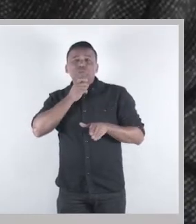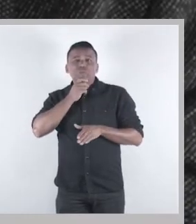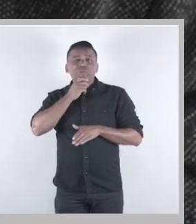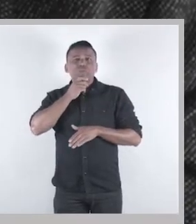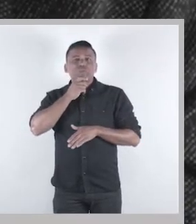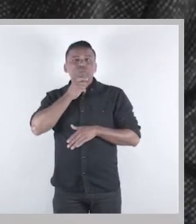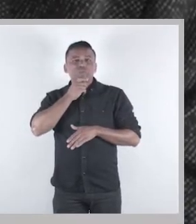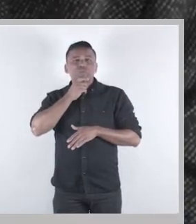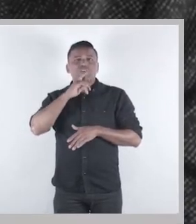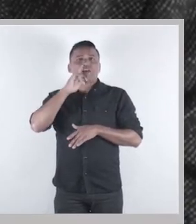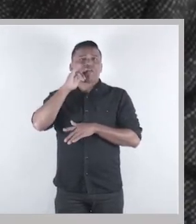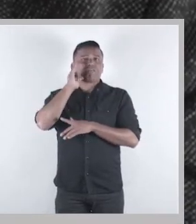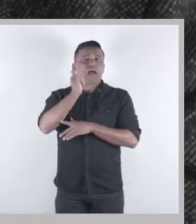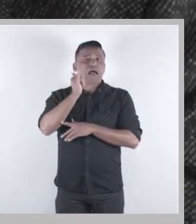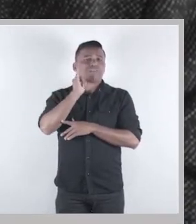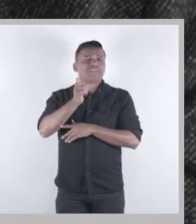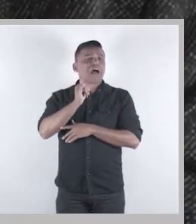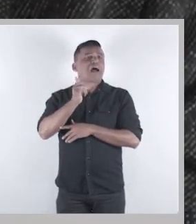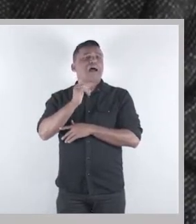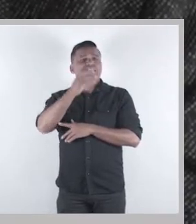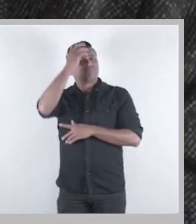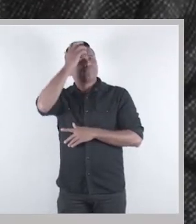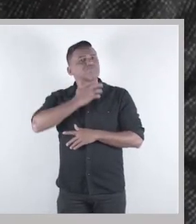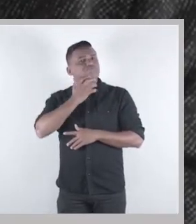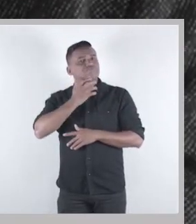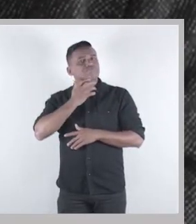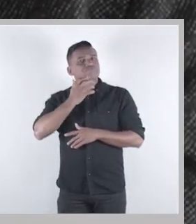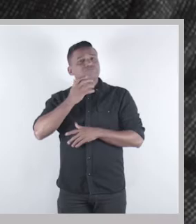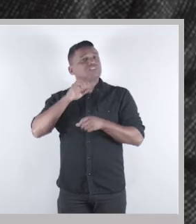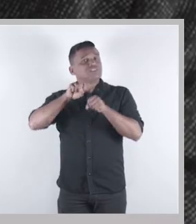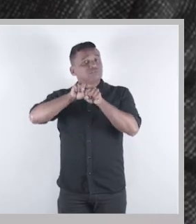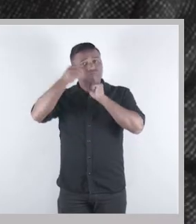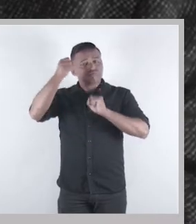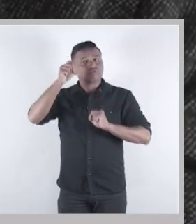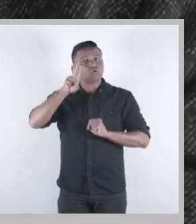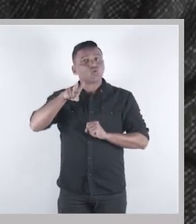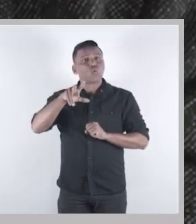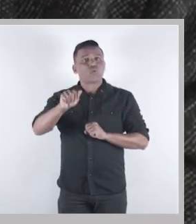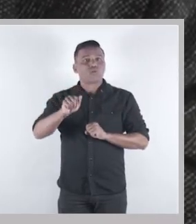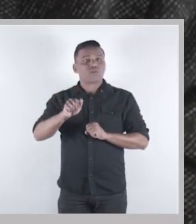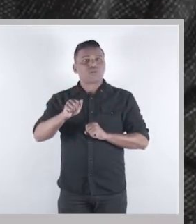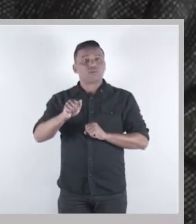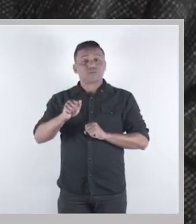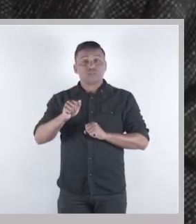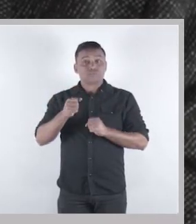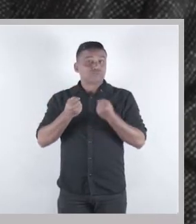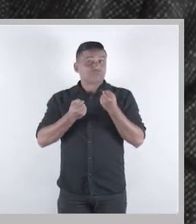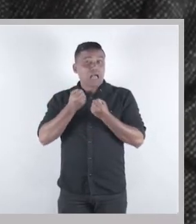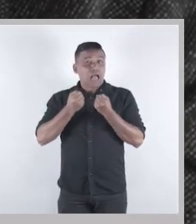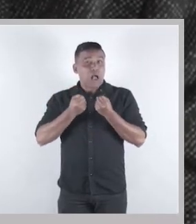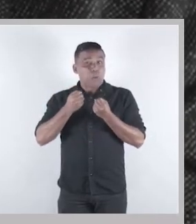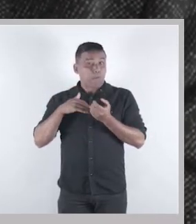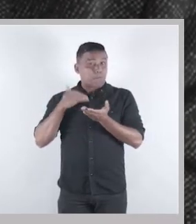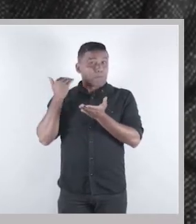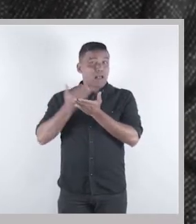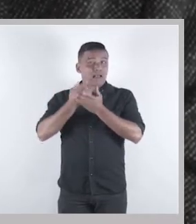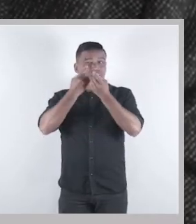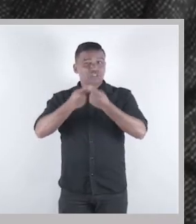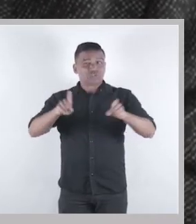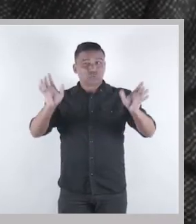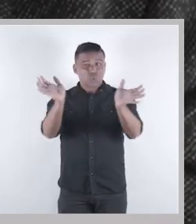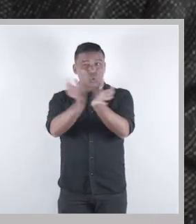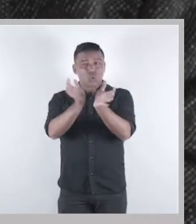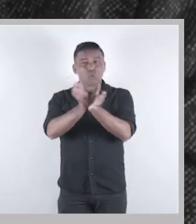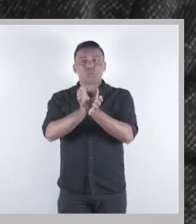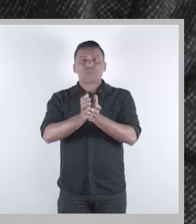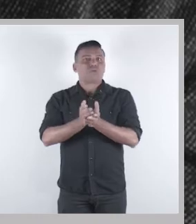o carro vale mais que a sinfonia a faca vale mais que a poesia as ações na bolsa valem mais que